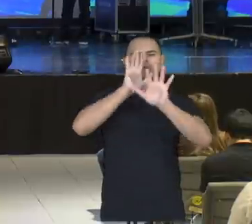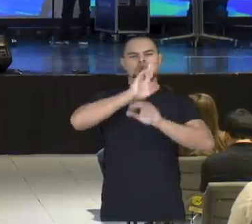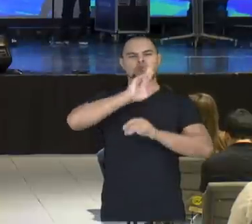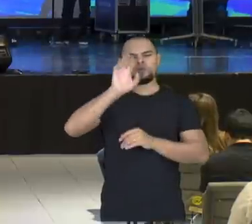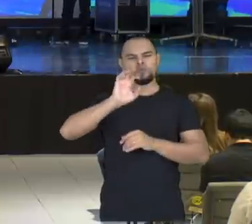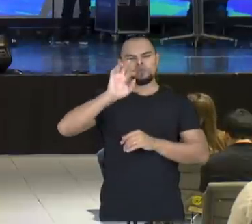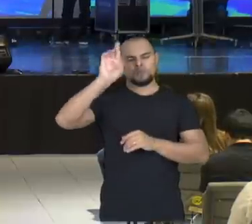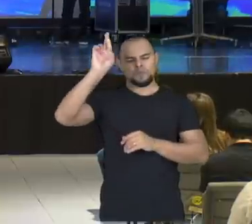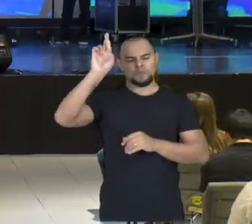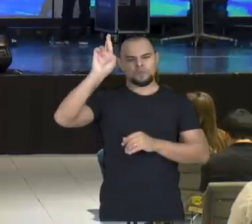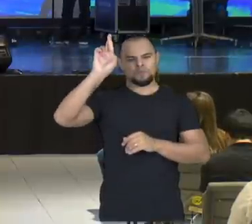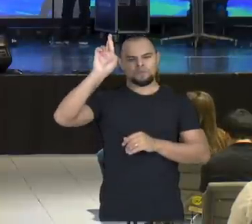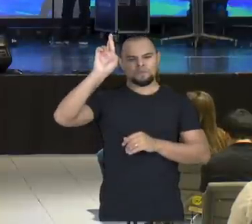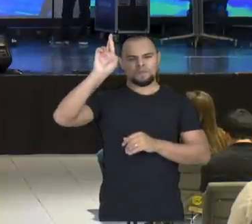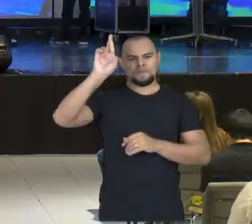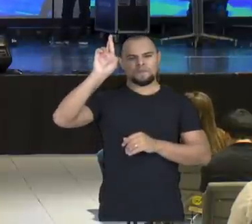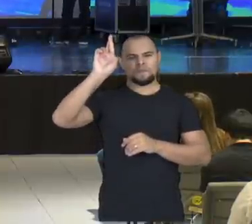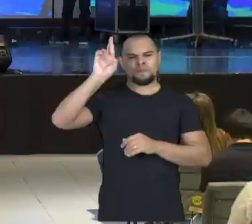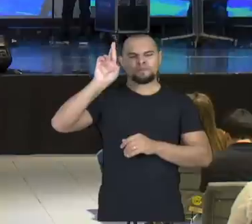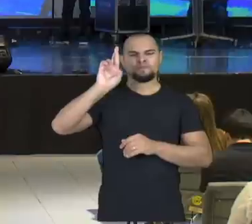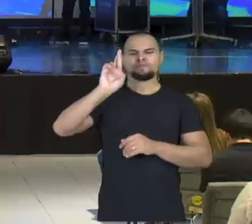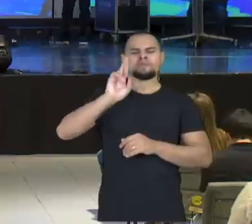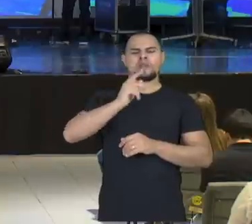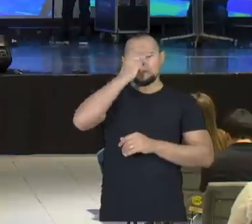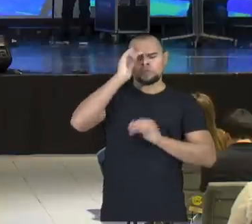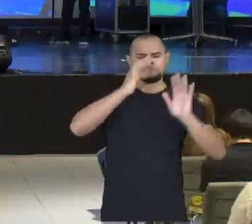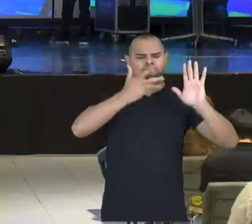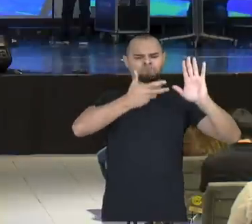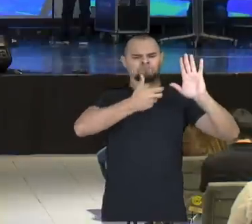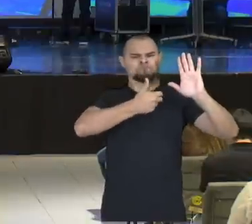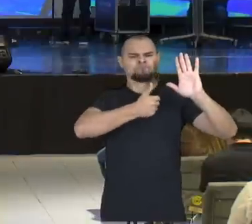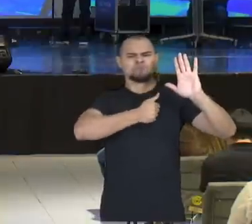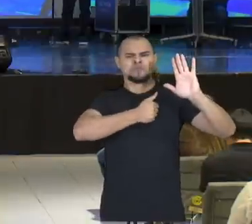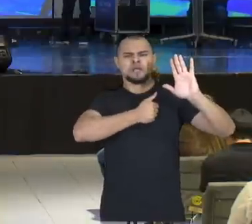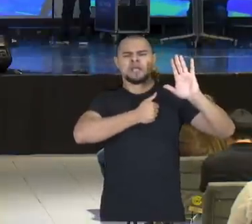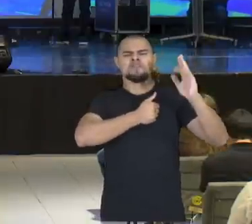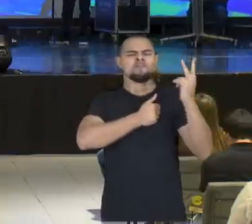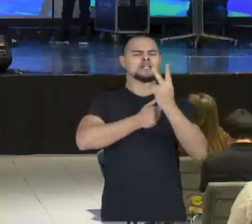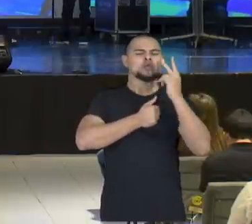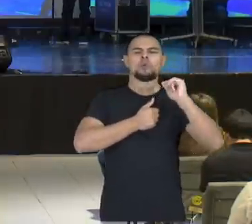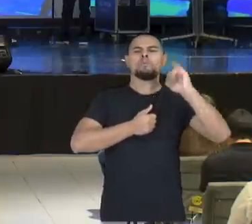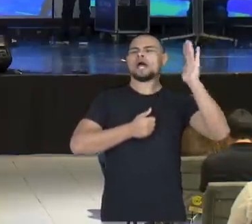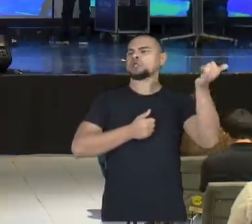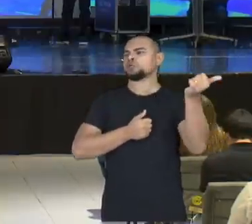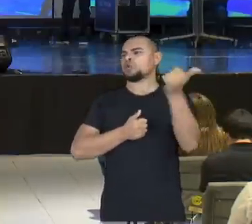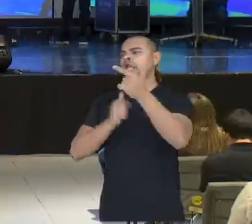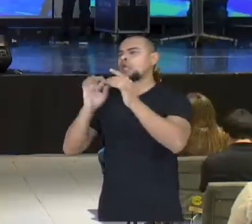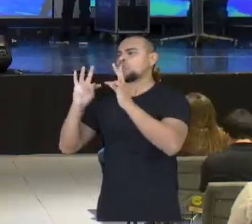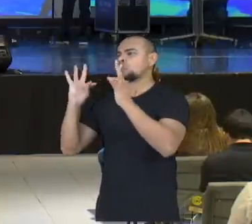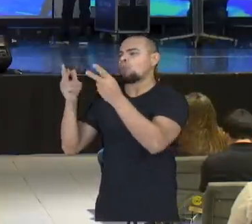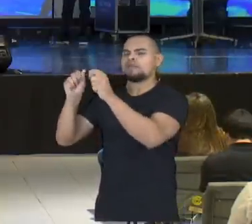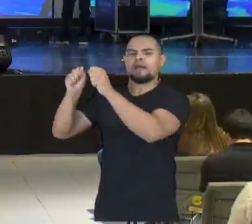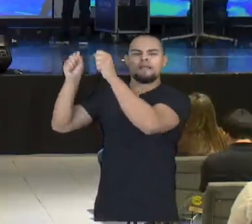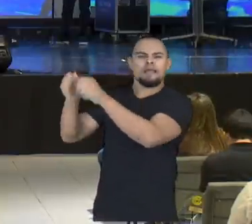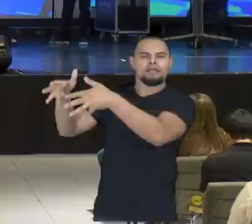Senhor. Uma vida vale mais do que toda a criação. Aleluia.